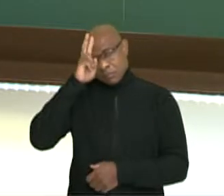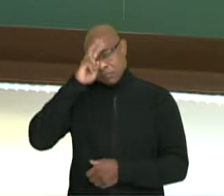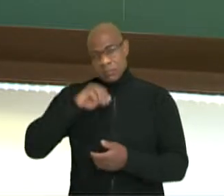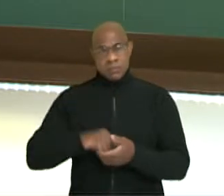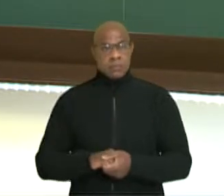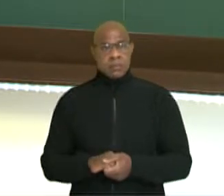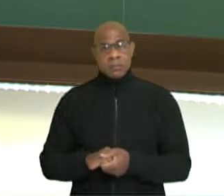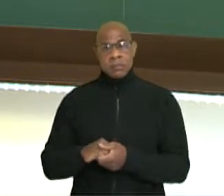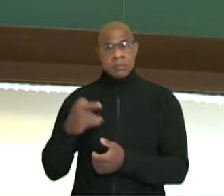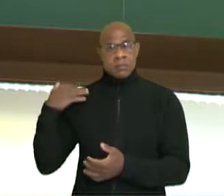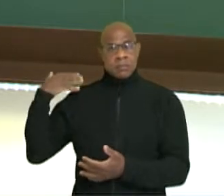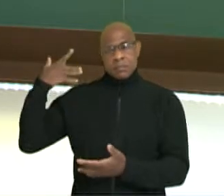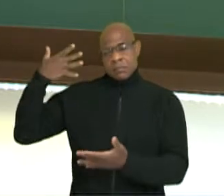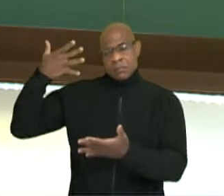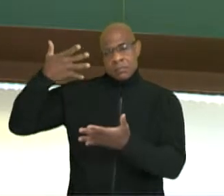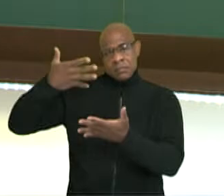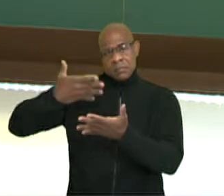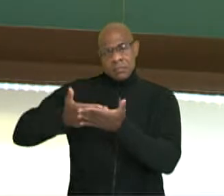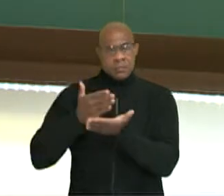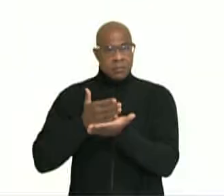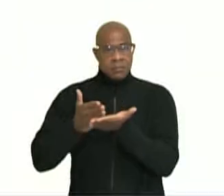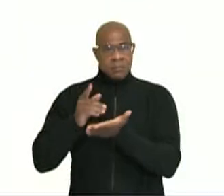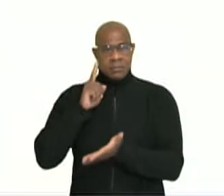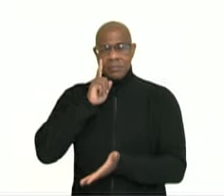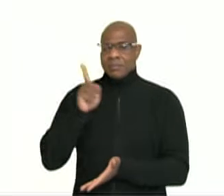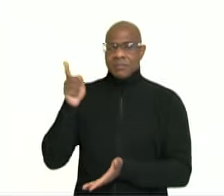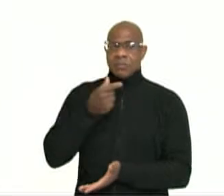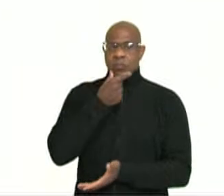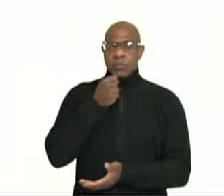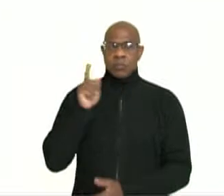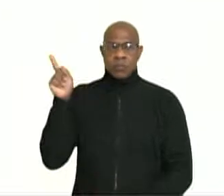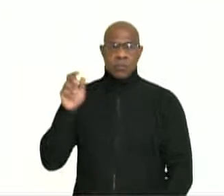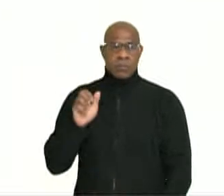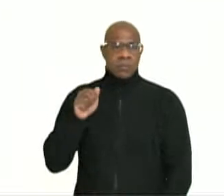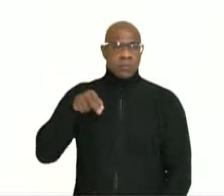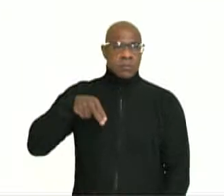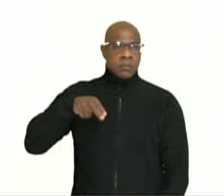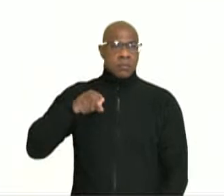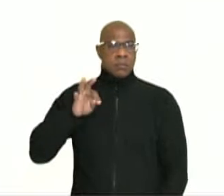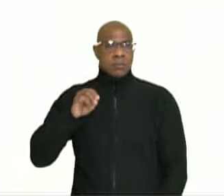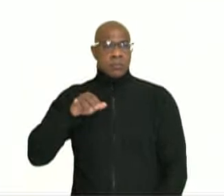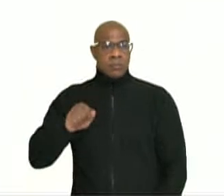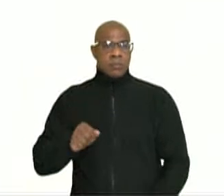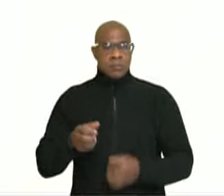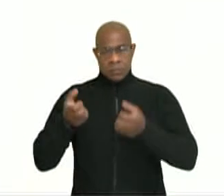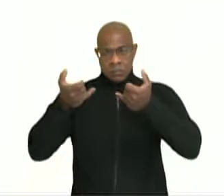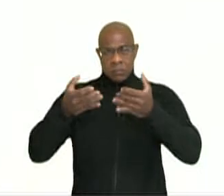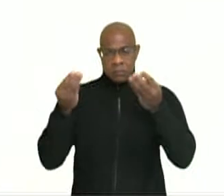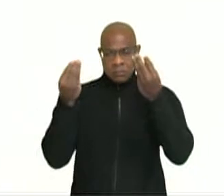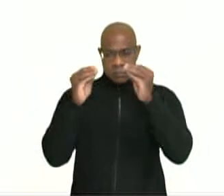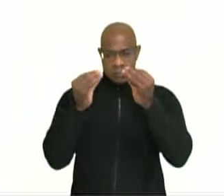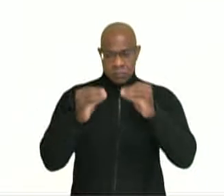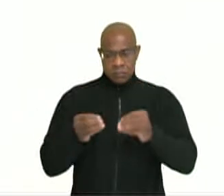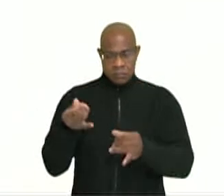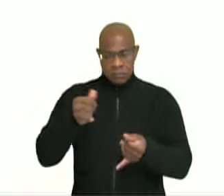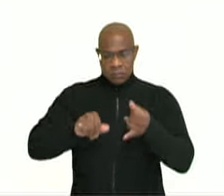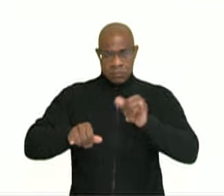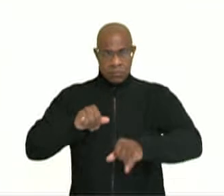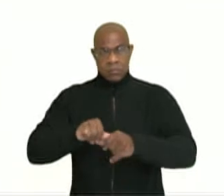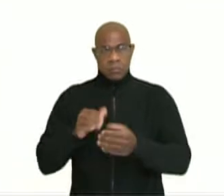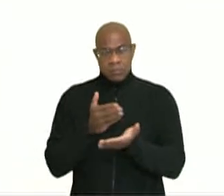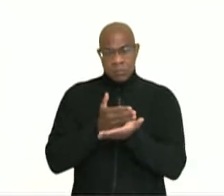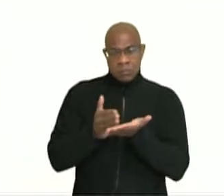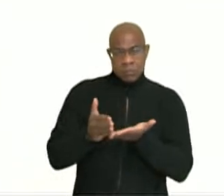Tudo começa lá com Antoine Laurent Lavoisier, que publicou seus estudos no tratado aqui, elementar da química, e a partir